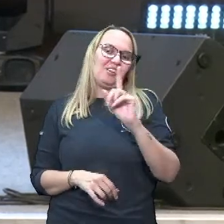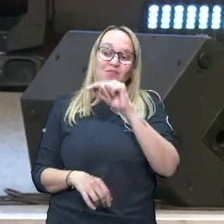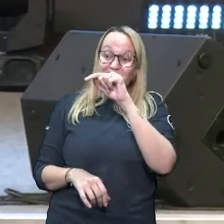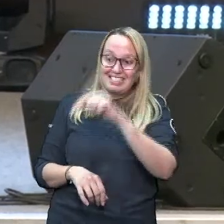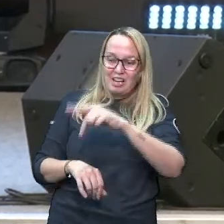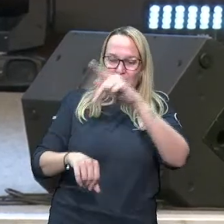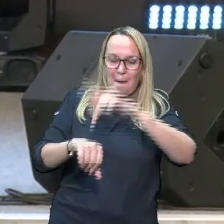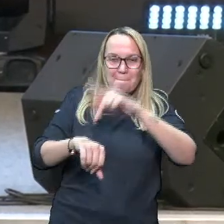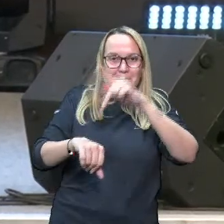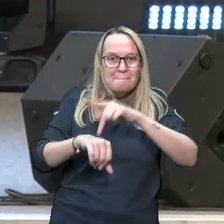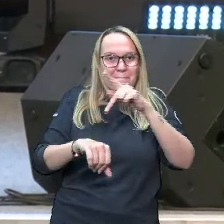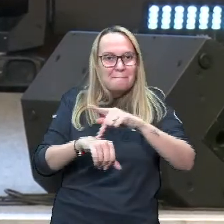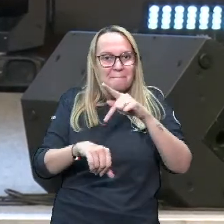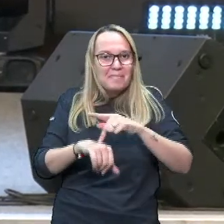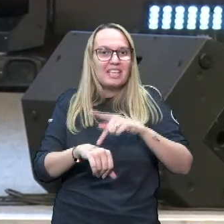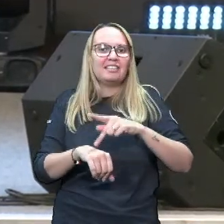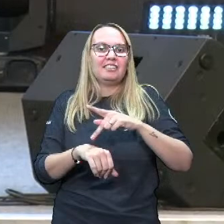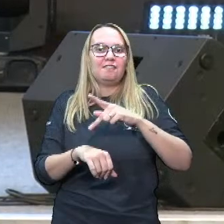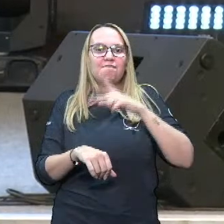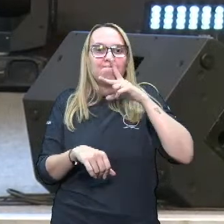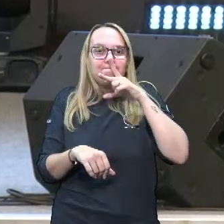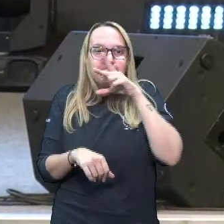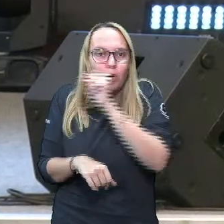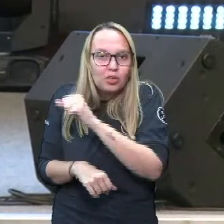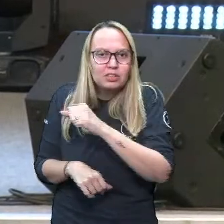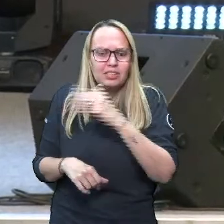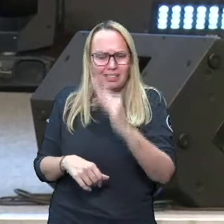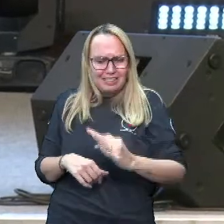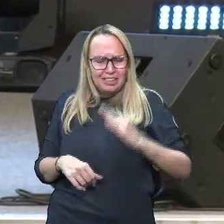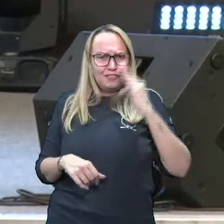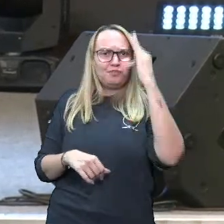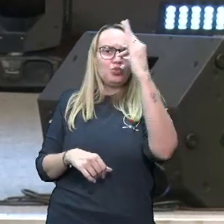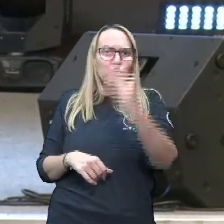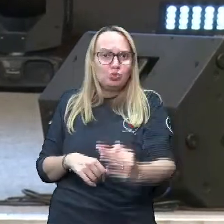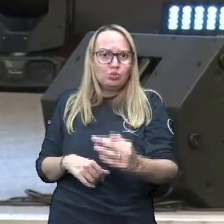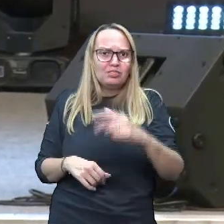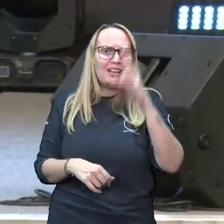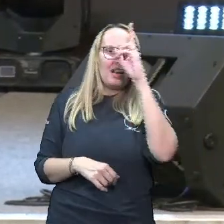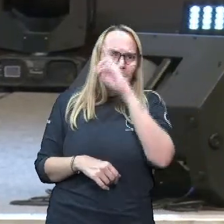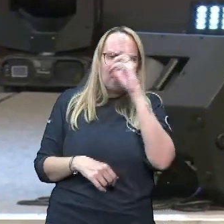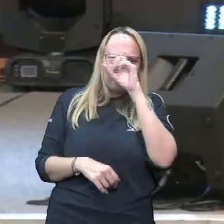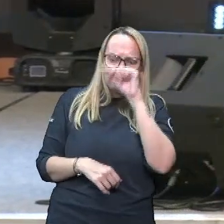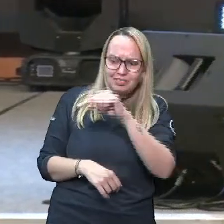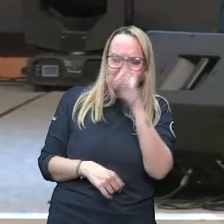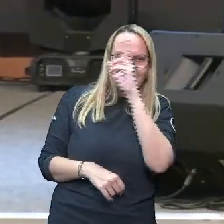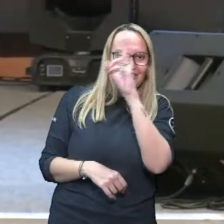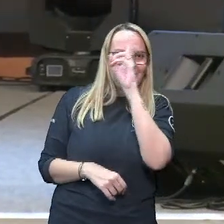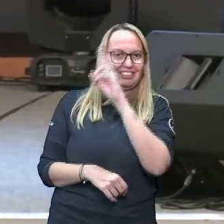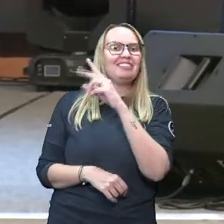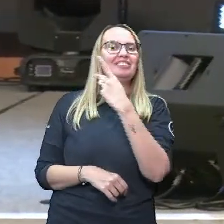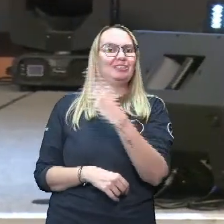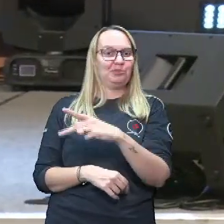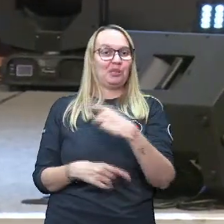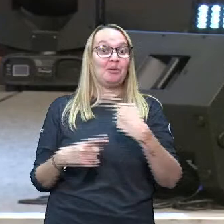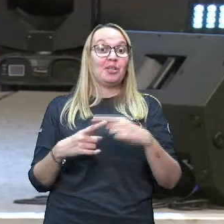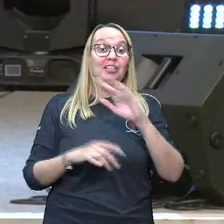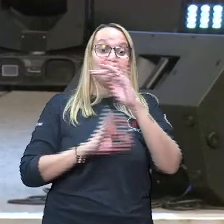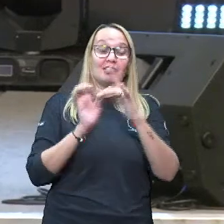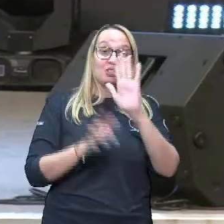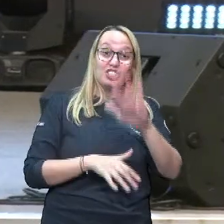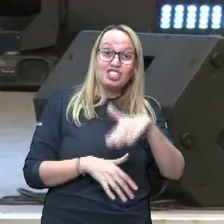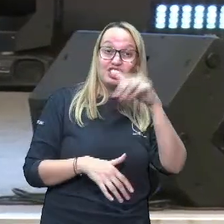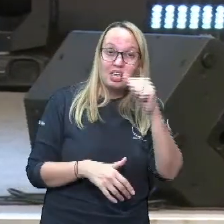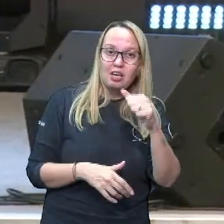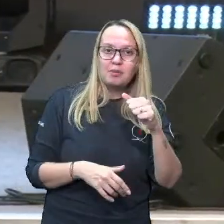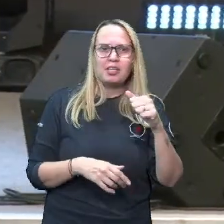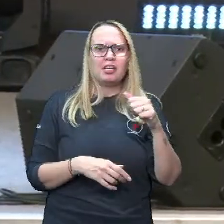tão resistente, que através dos séculos alguém ainda vai falar no teu nome. Porque quando Jesus chama alguém, ainda que esse alguém